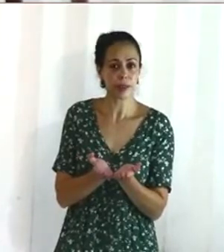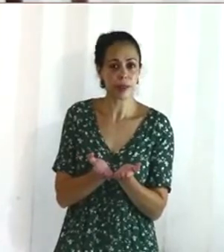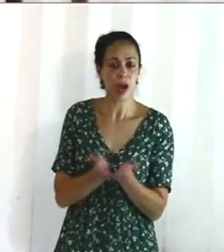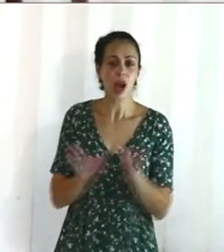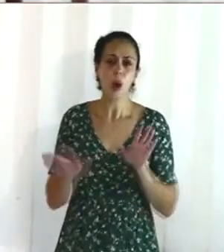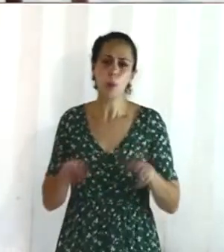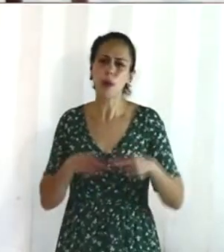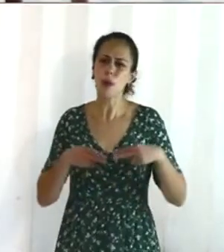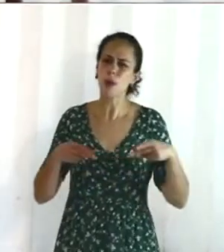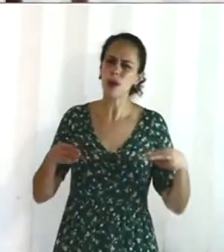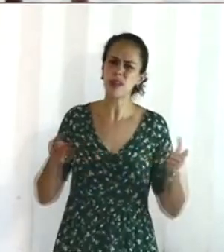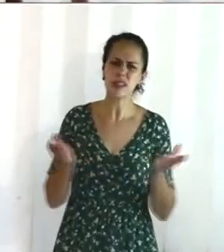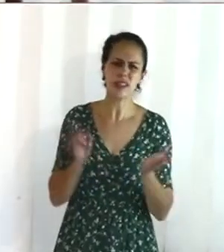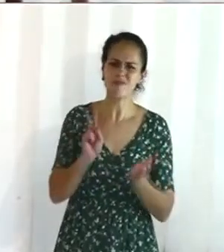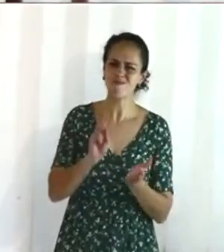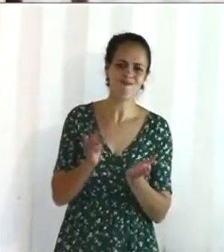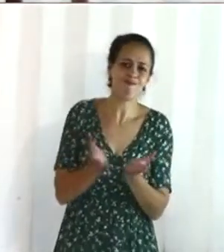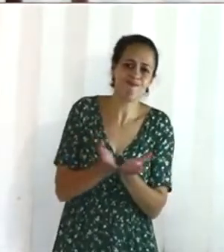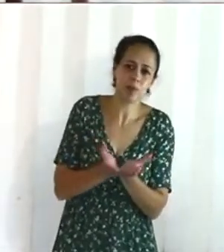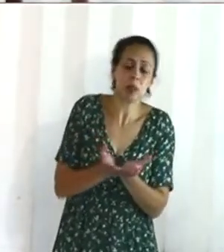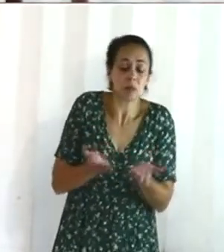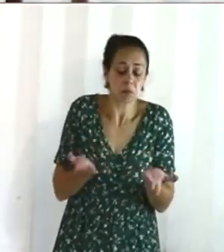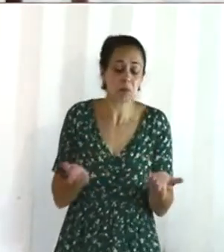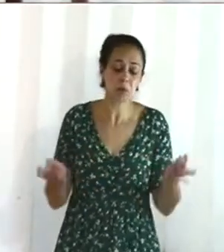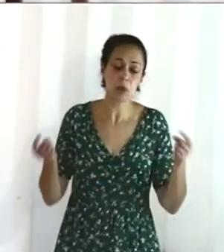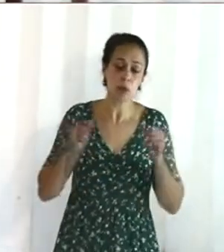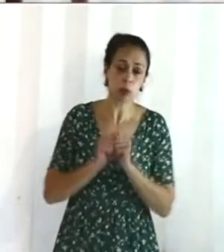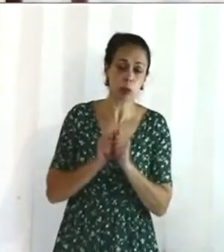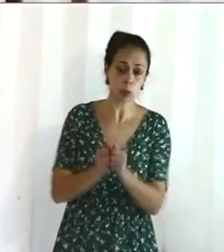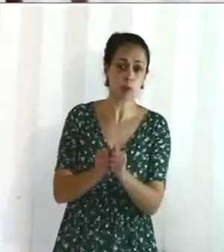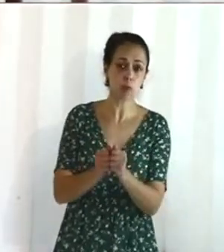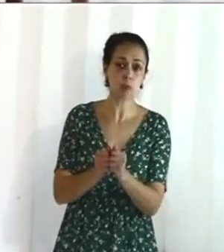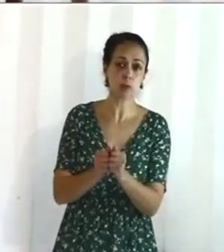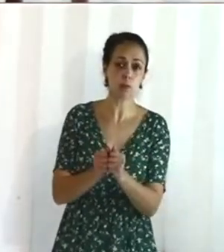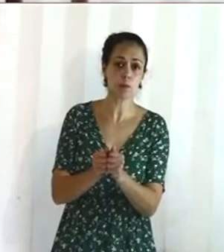e agora esses elementos são mais importantes do que o verdadeiro sentido, que é o